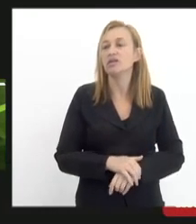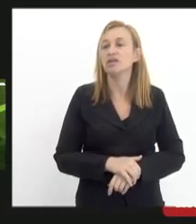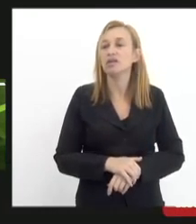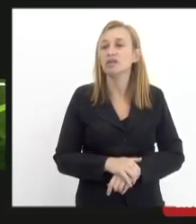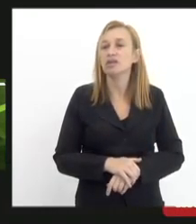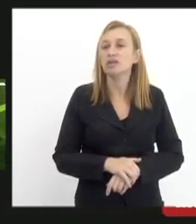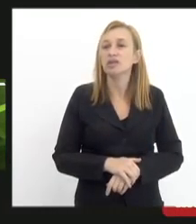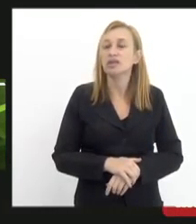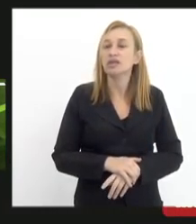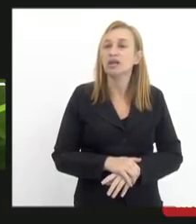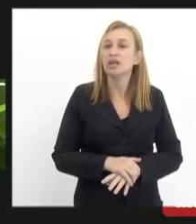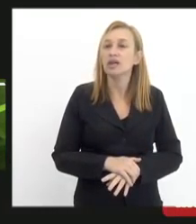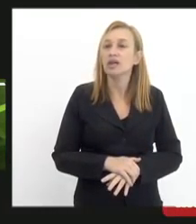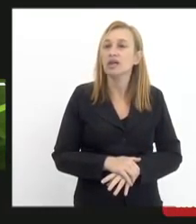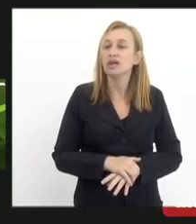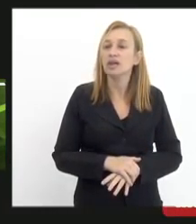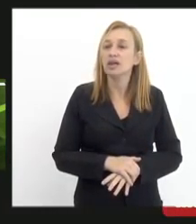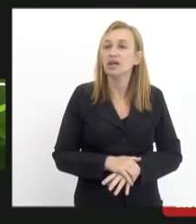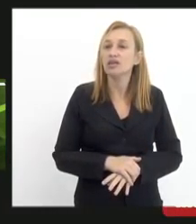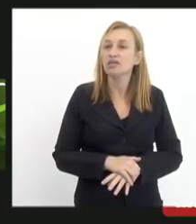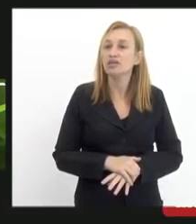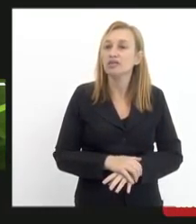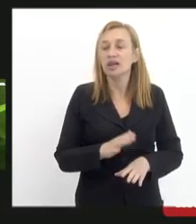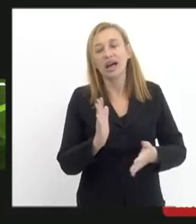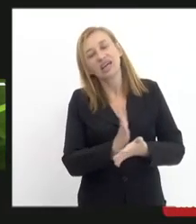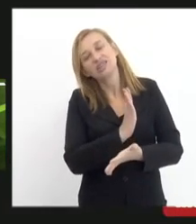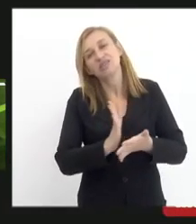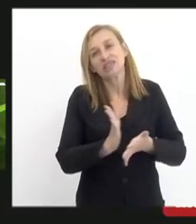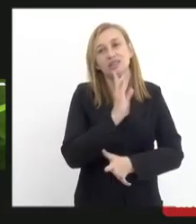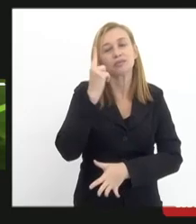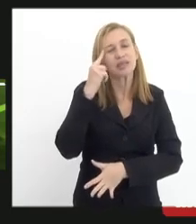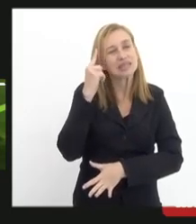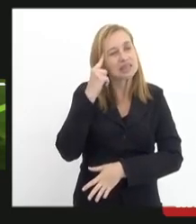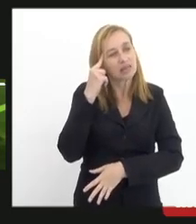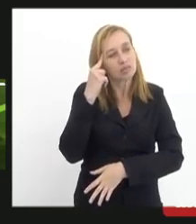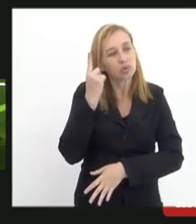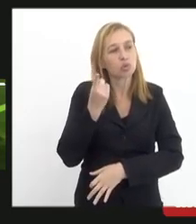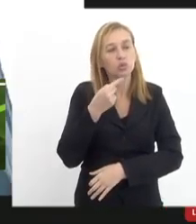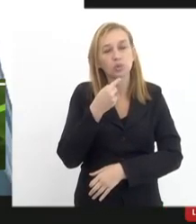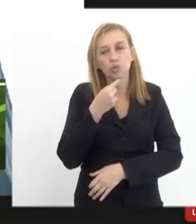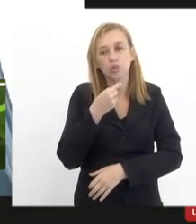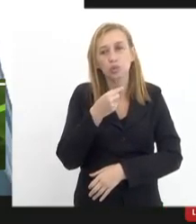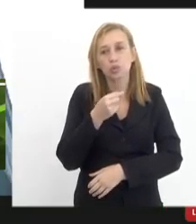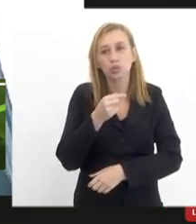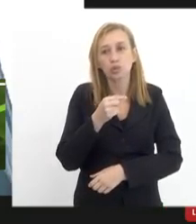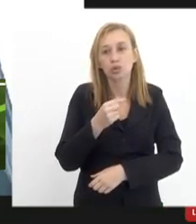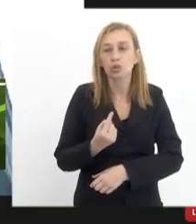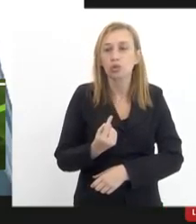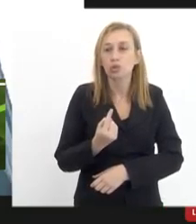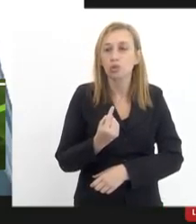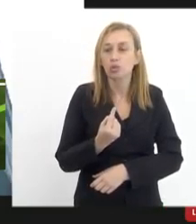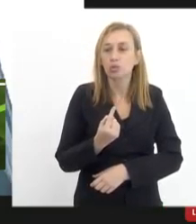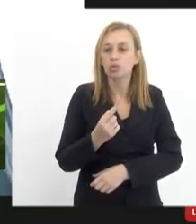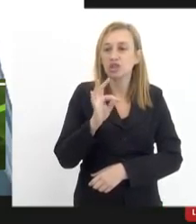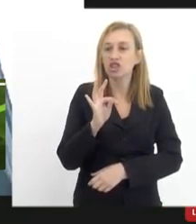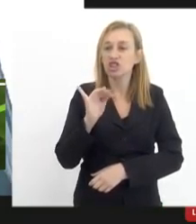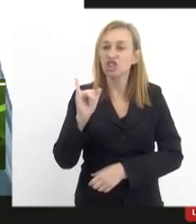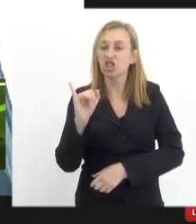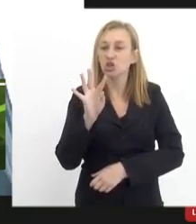E é incrível porque a gente muitas vezes pensa que uma titulação como essa é